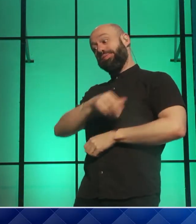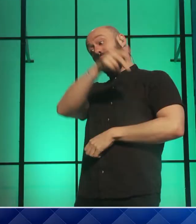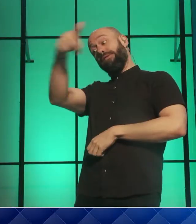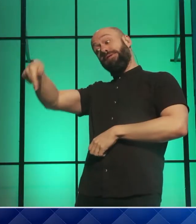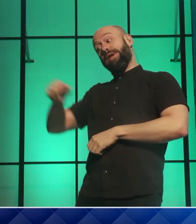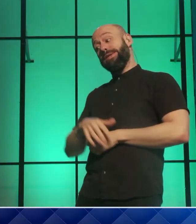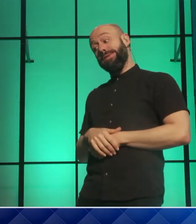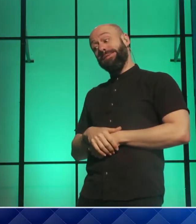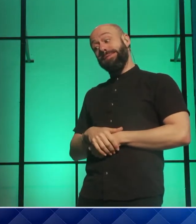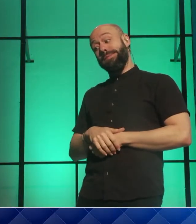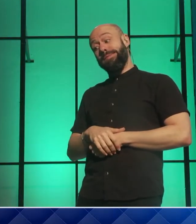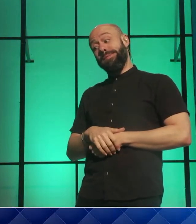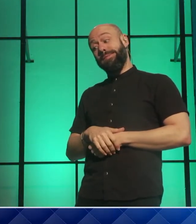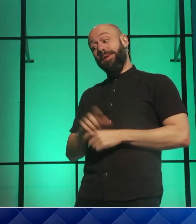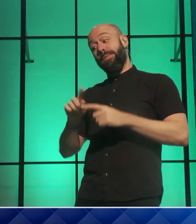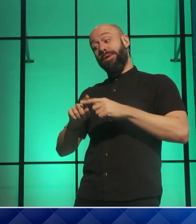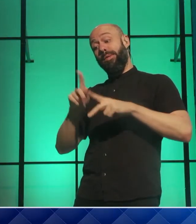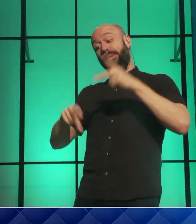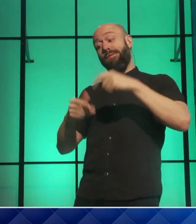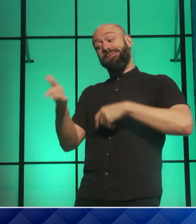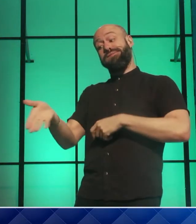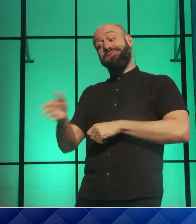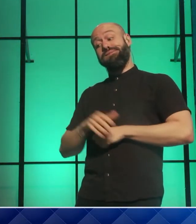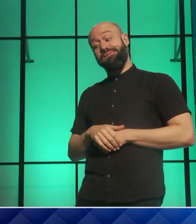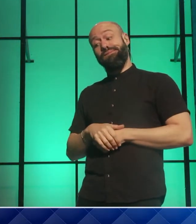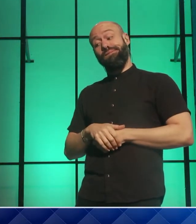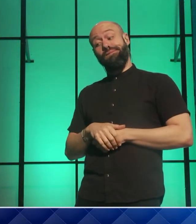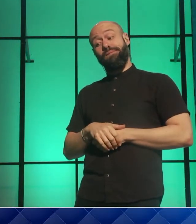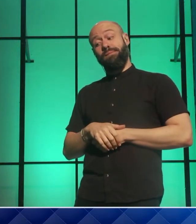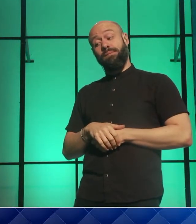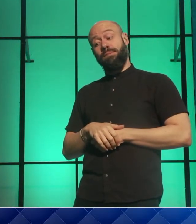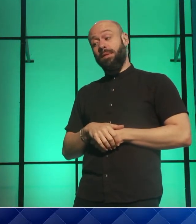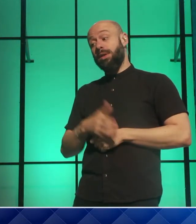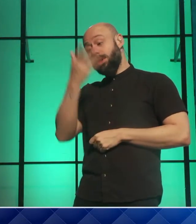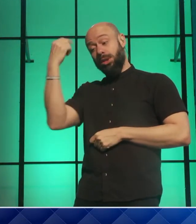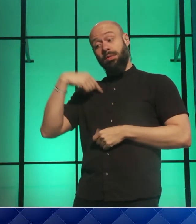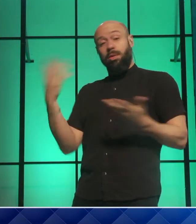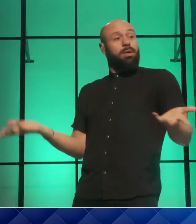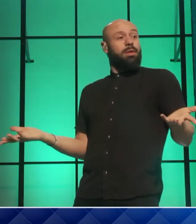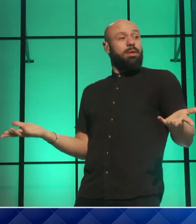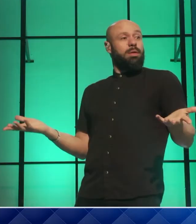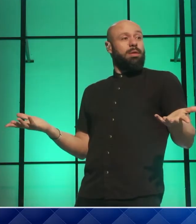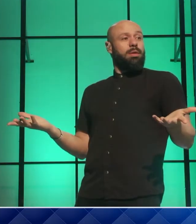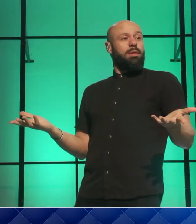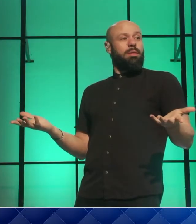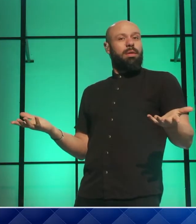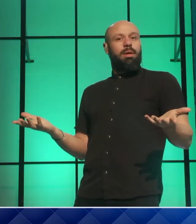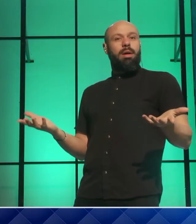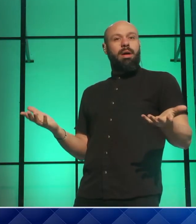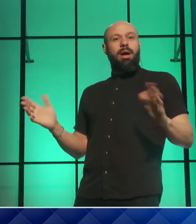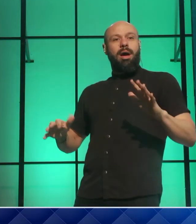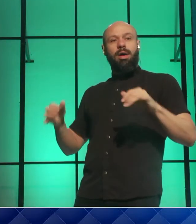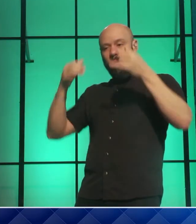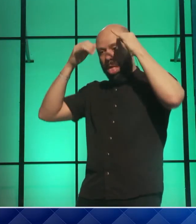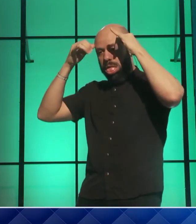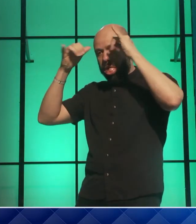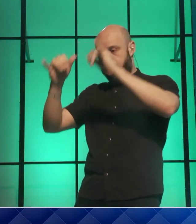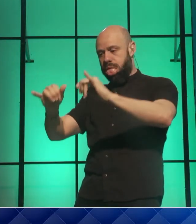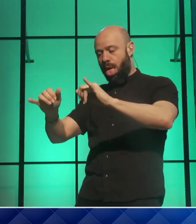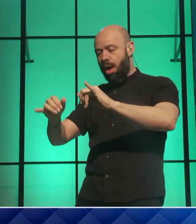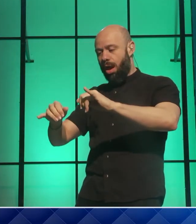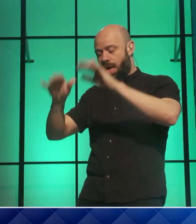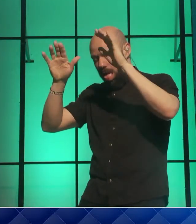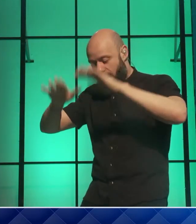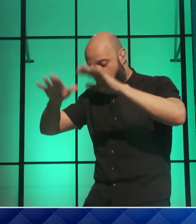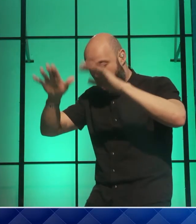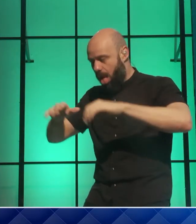desce, porque o povo se esqueceu de mim e está se prostrando diante de um bezerro que eles